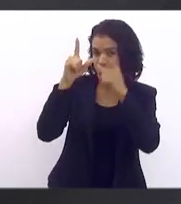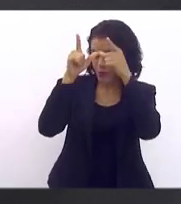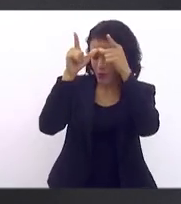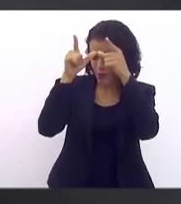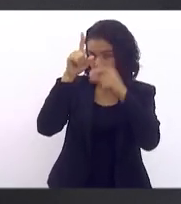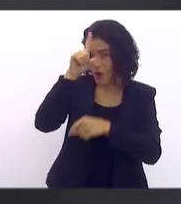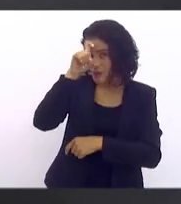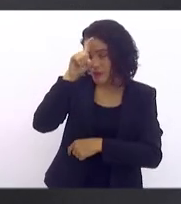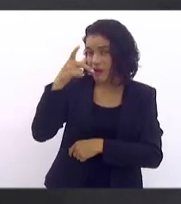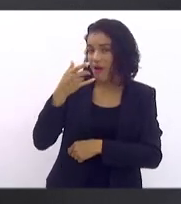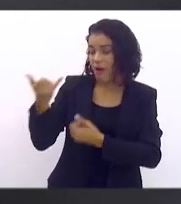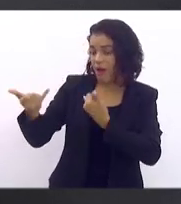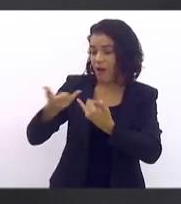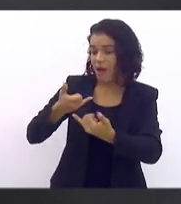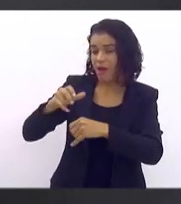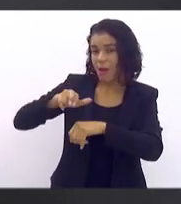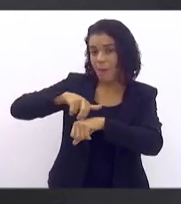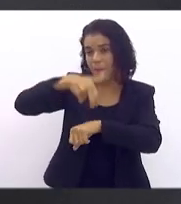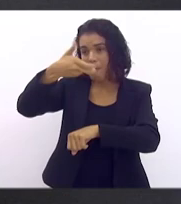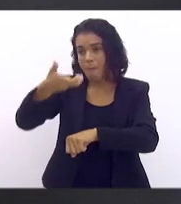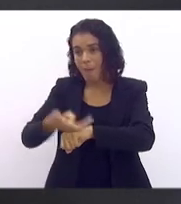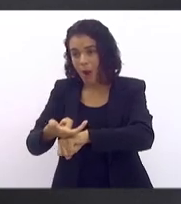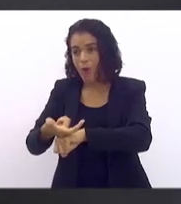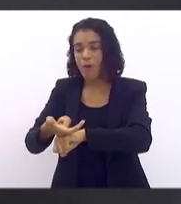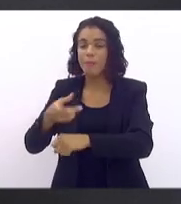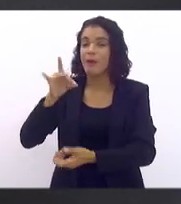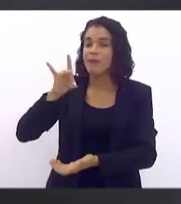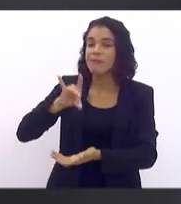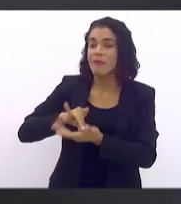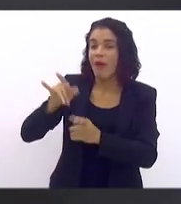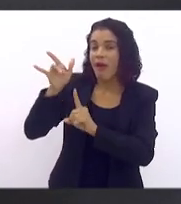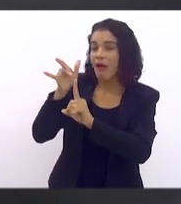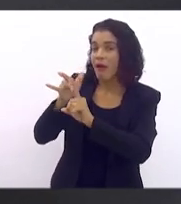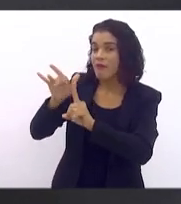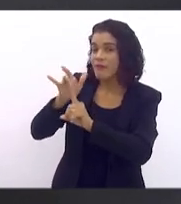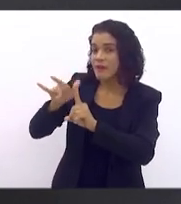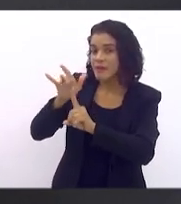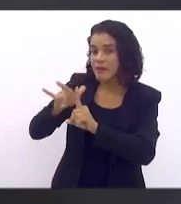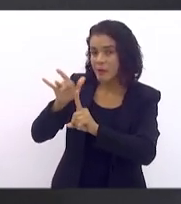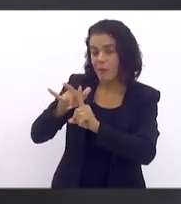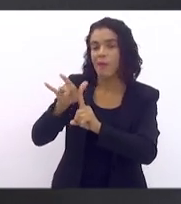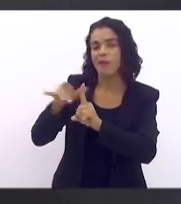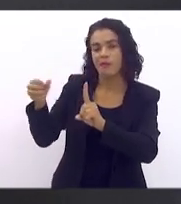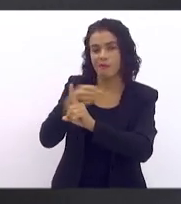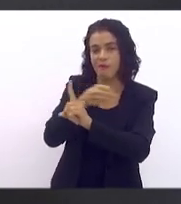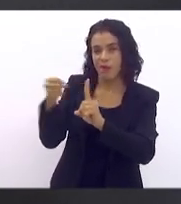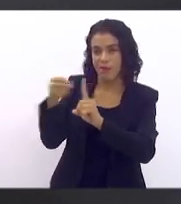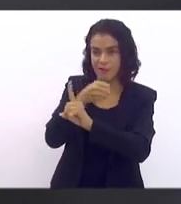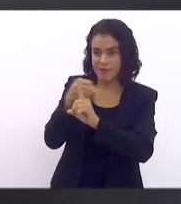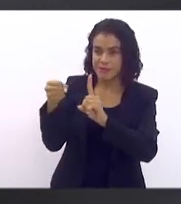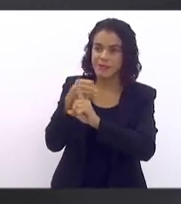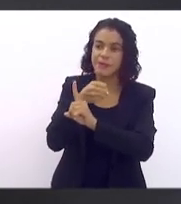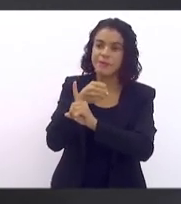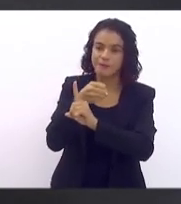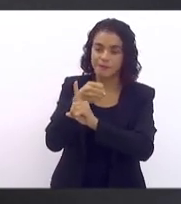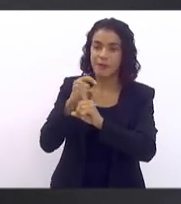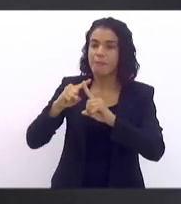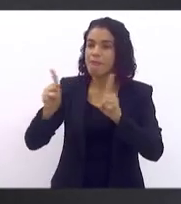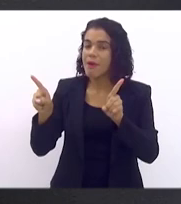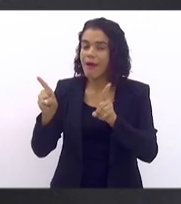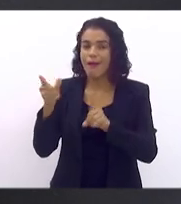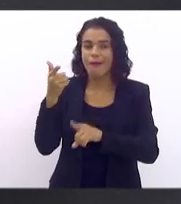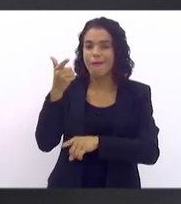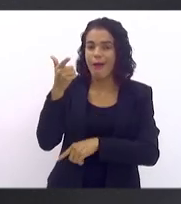dizer que caiu da escada, quando, na verdade, ela está sendo vítima de uma violência, mas ela não